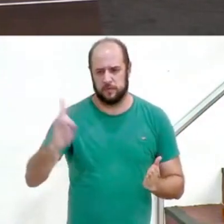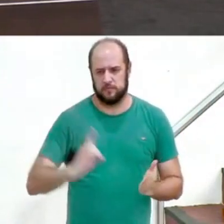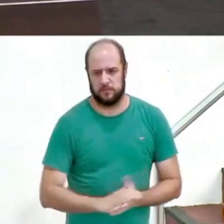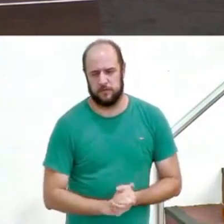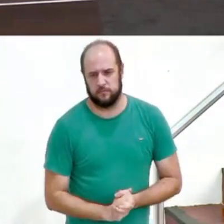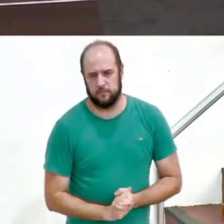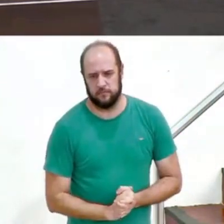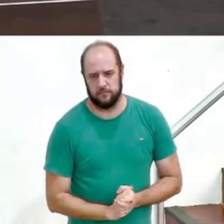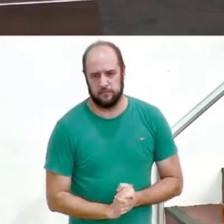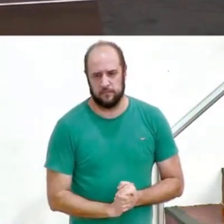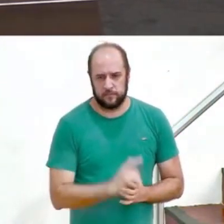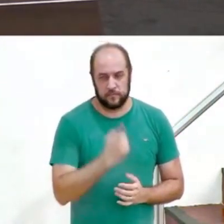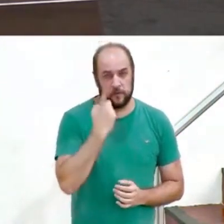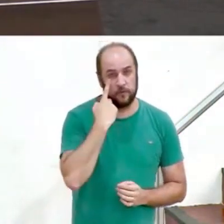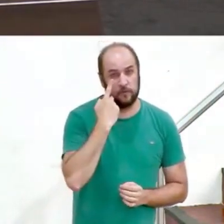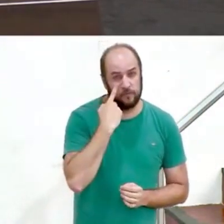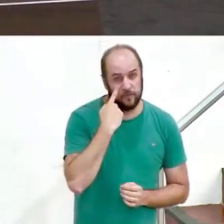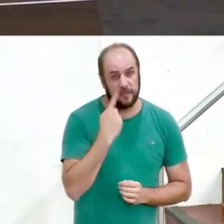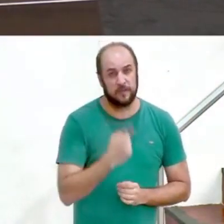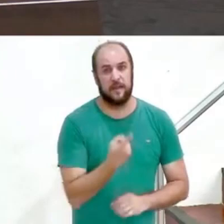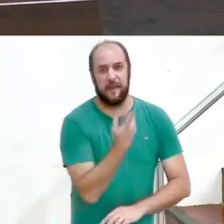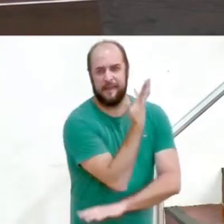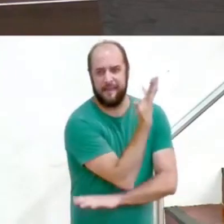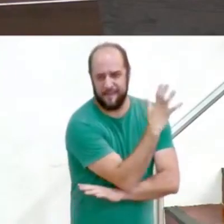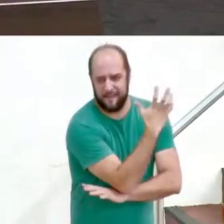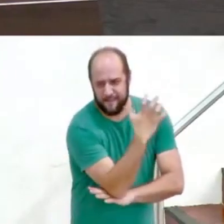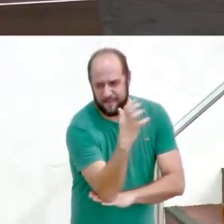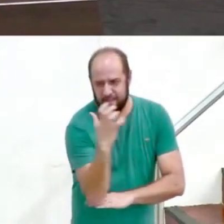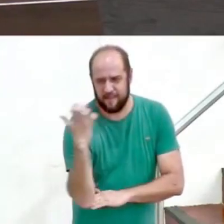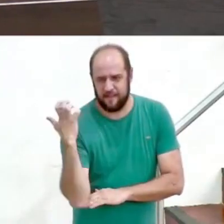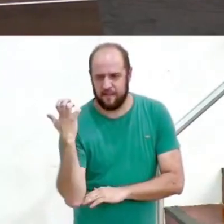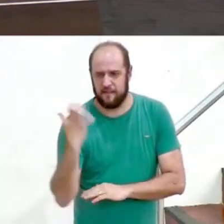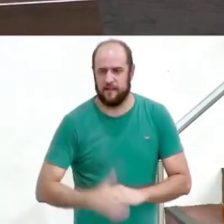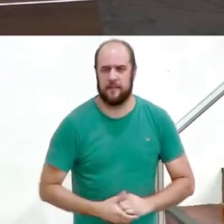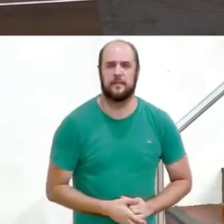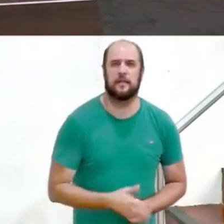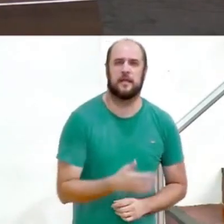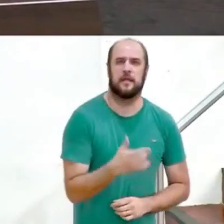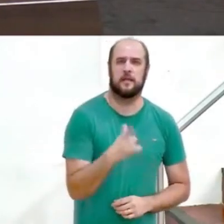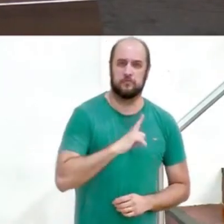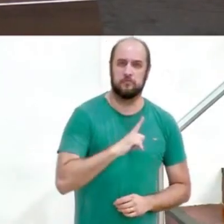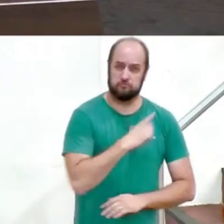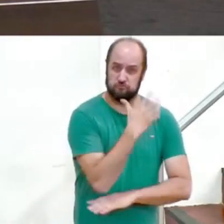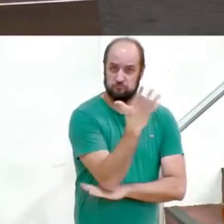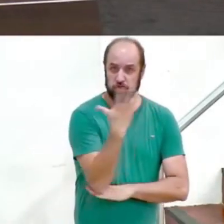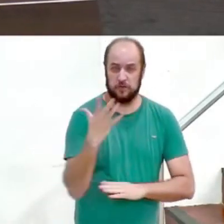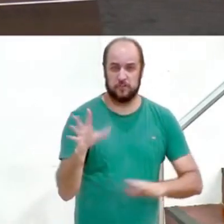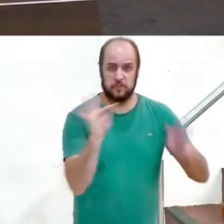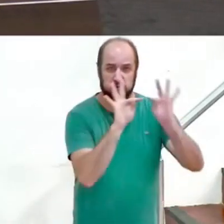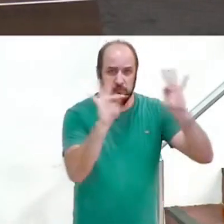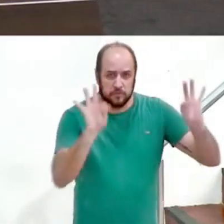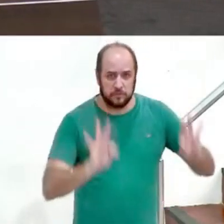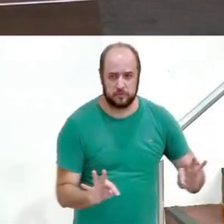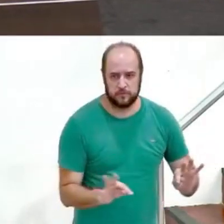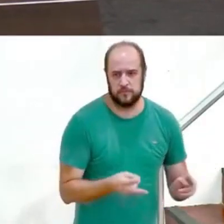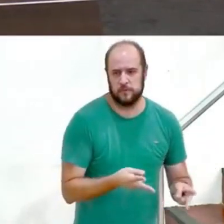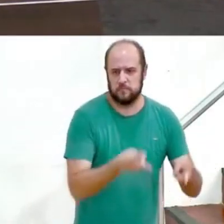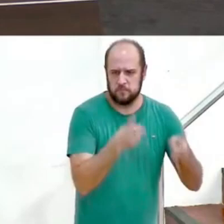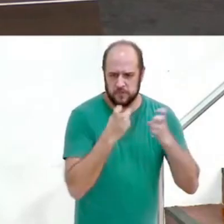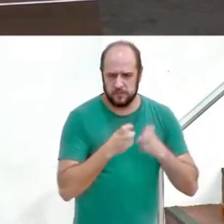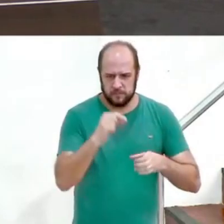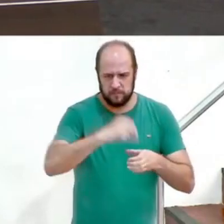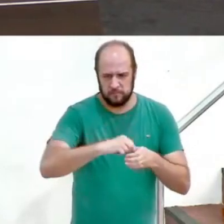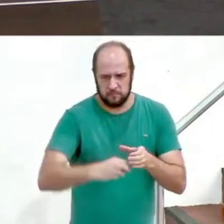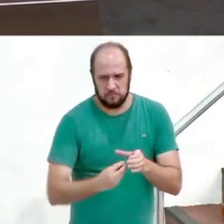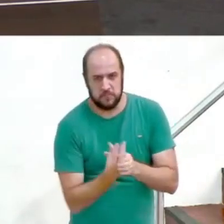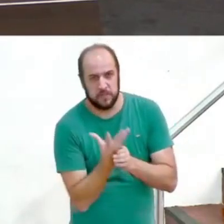Sagradas. Olhamos para o Jardim do Éden, aquele que é chamado o Jardim-Templo, e percebemos que ele foi